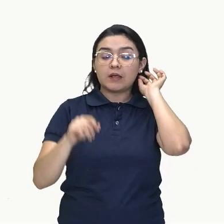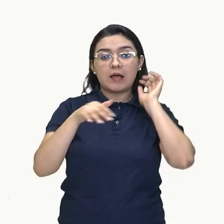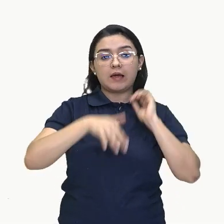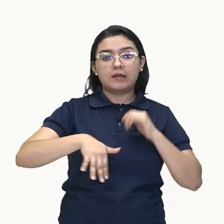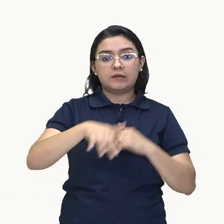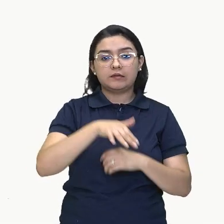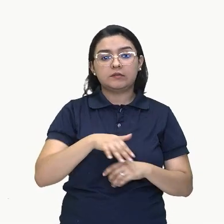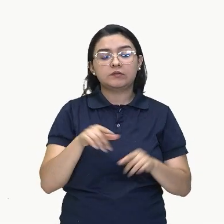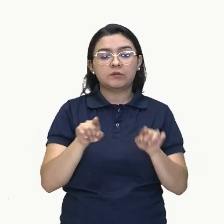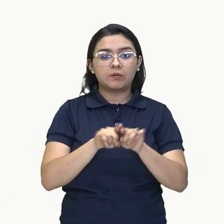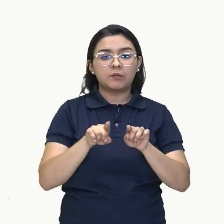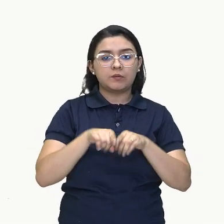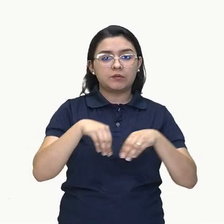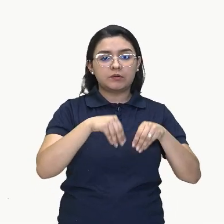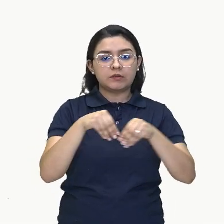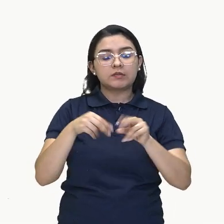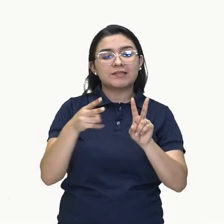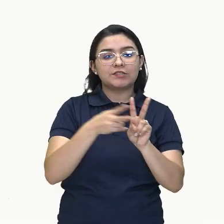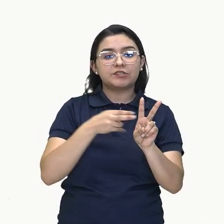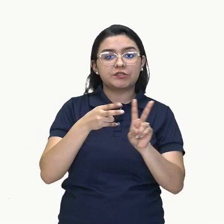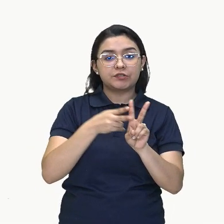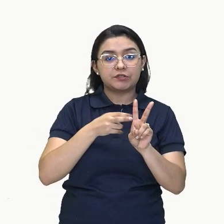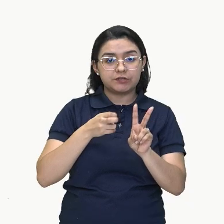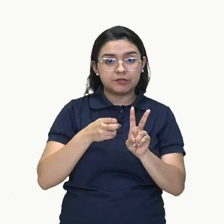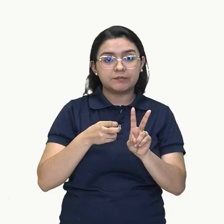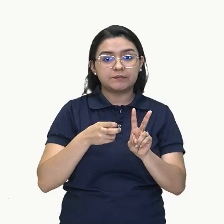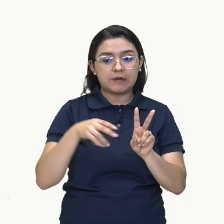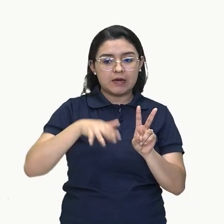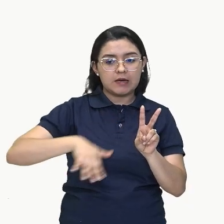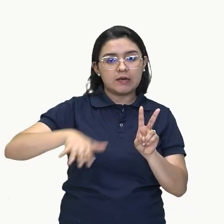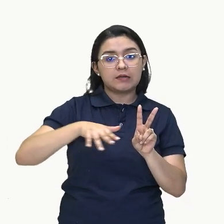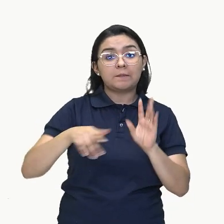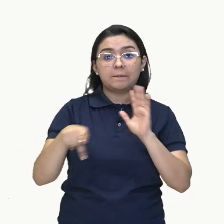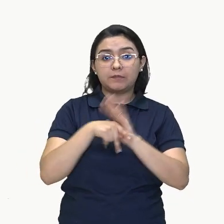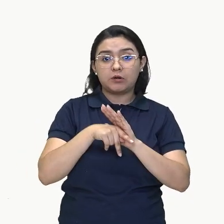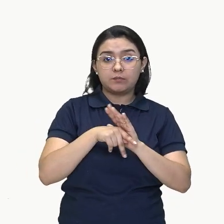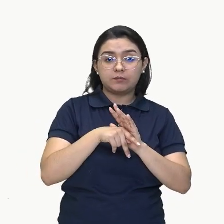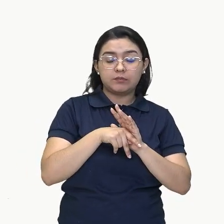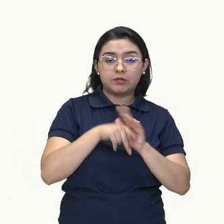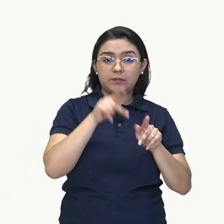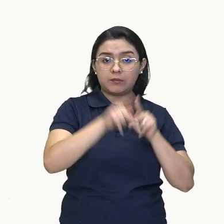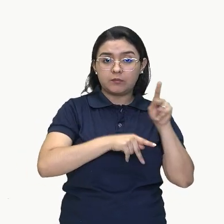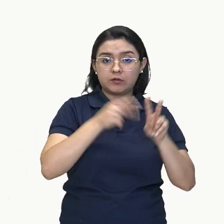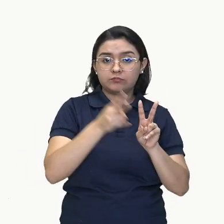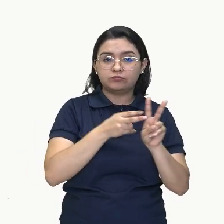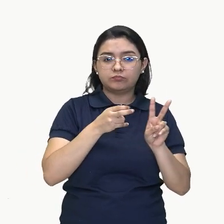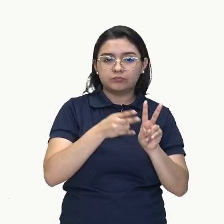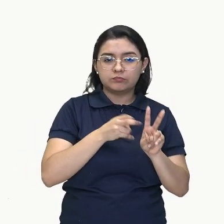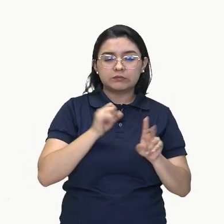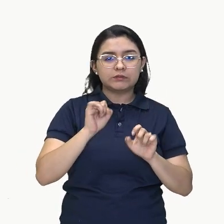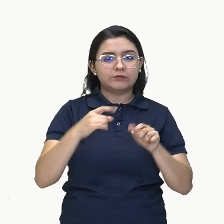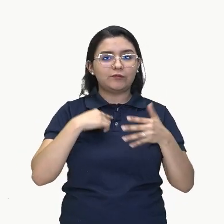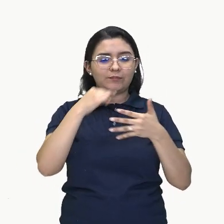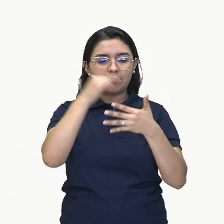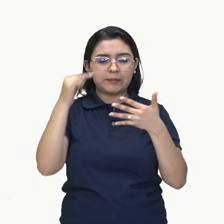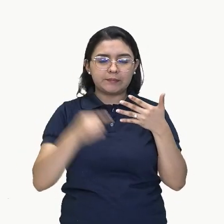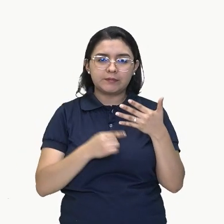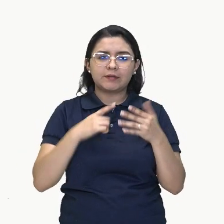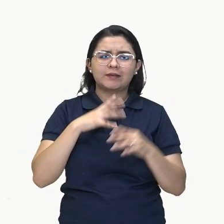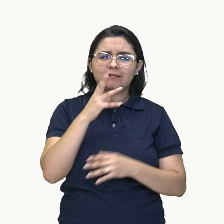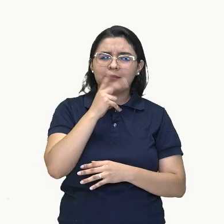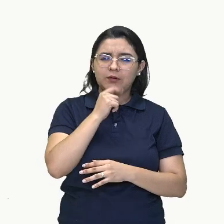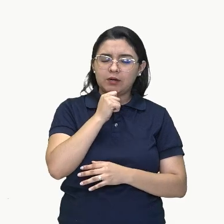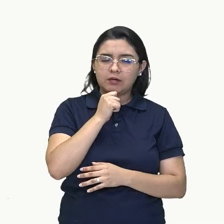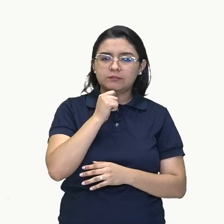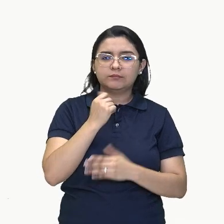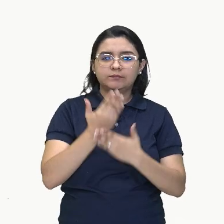áreas ou terras indígenas, né? Então, a gente tem aí, se a gente for pontuar e for falar sobre isso, a gente ficaria aqui